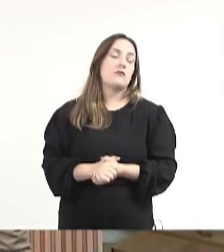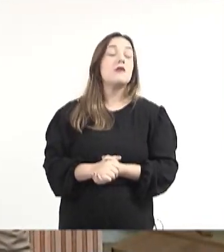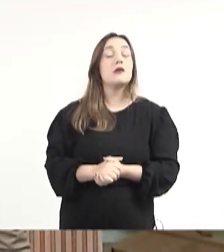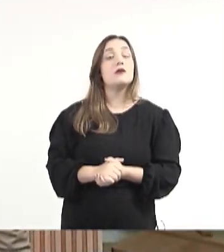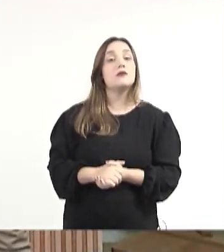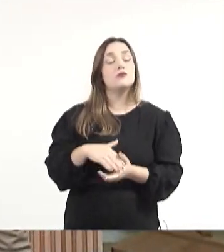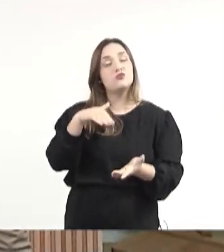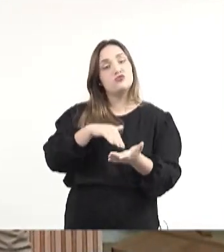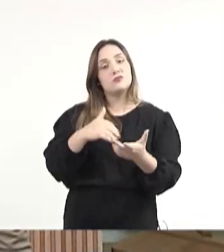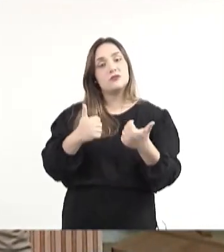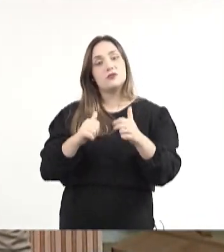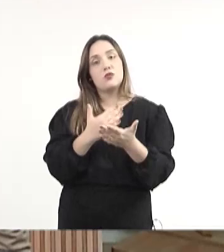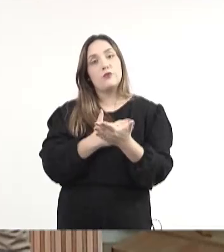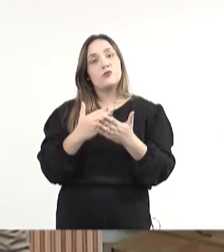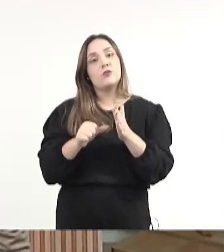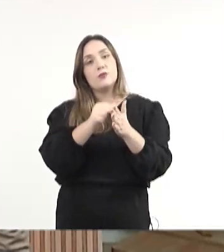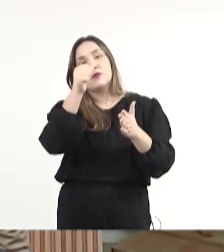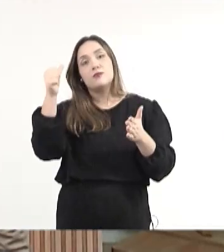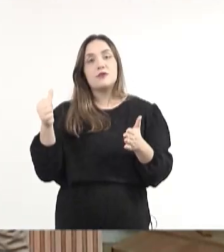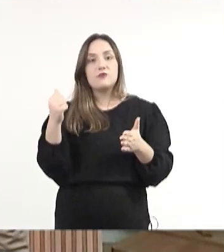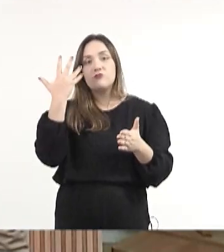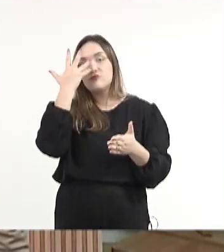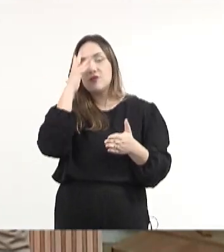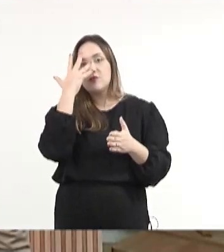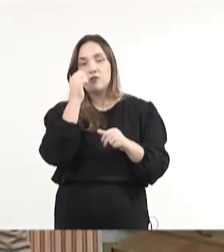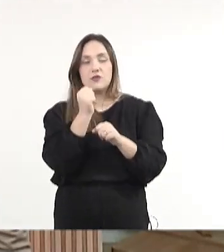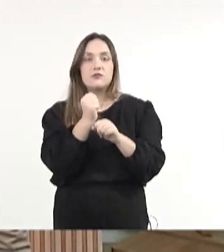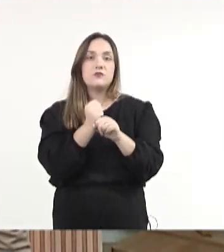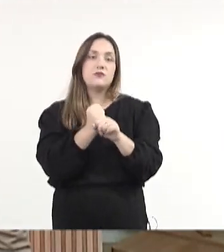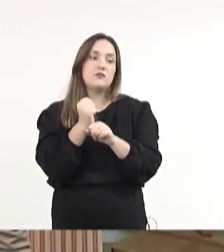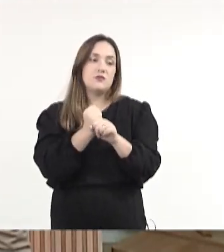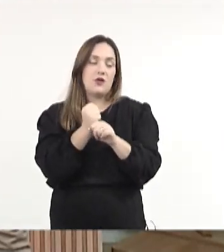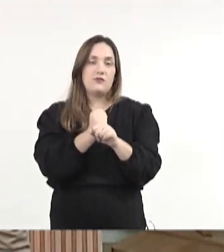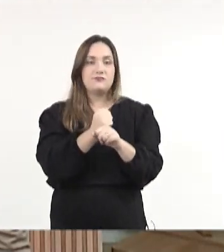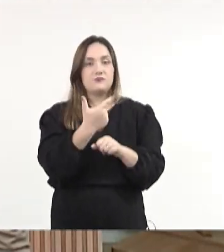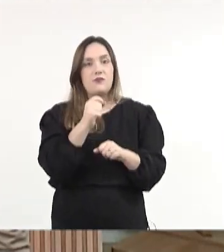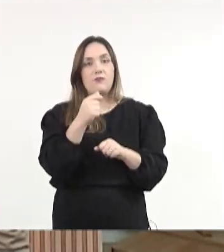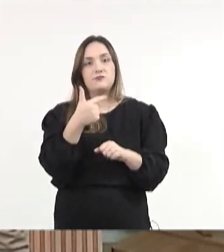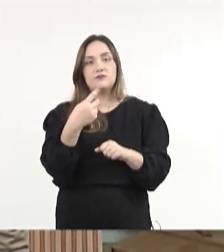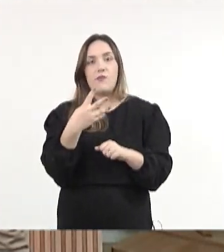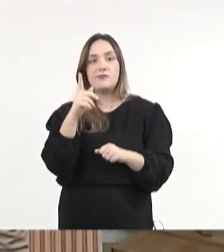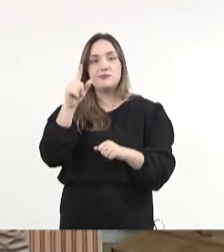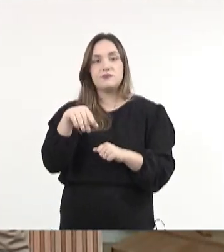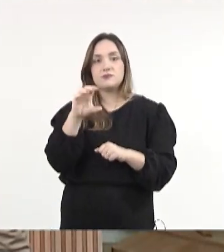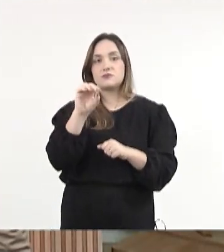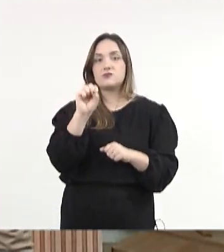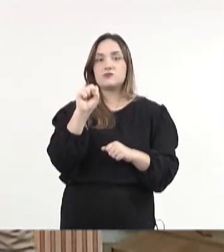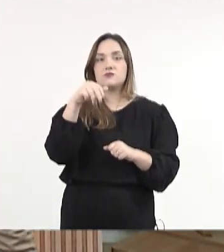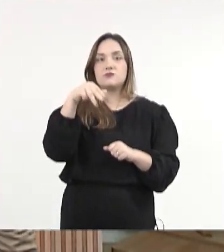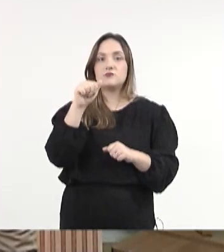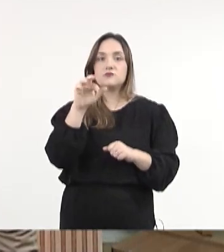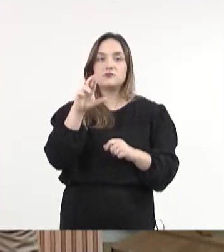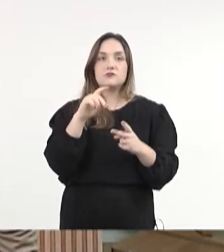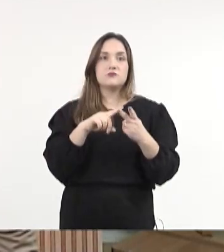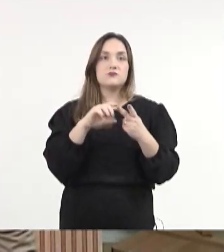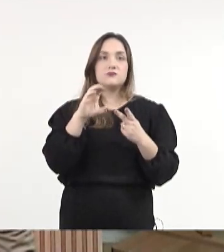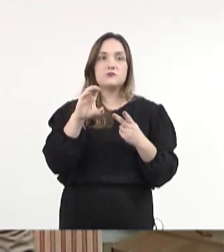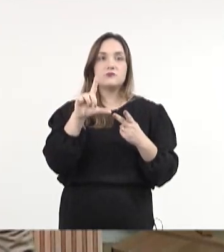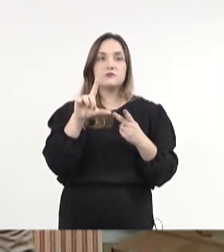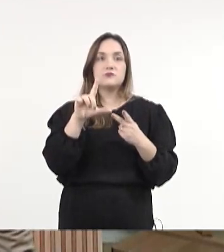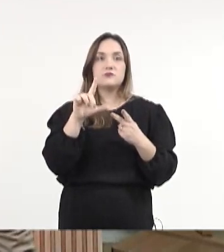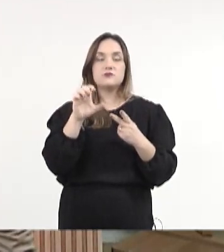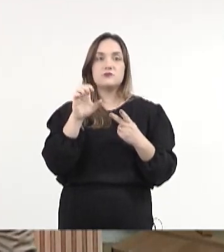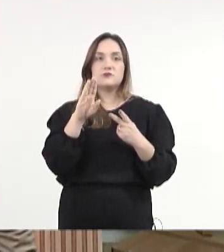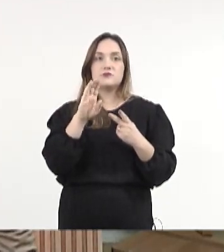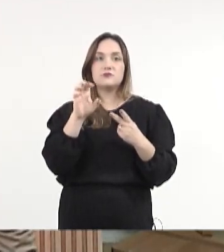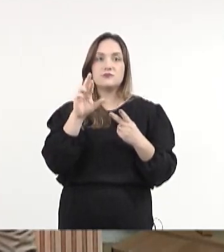Redação Final começou lá na sua primeira edição, lá em fevereiro desse ano, é o Osmar, é o Kleber que... alguém teve que ficar cuidando das